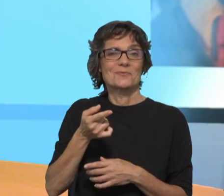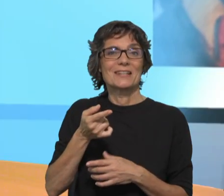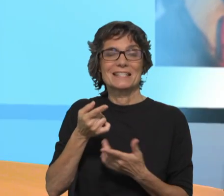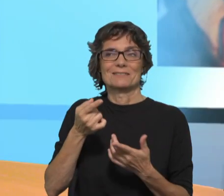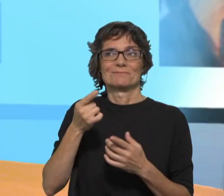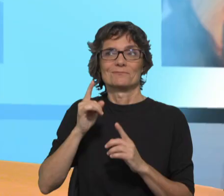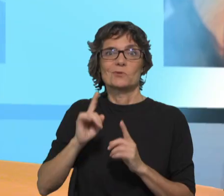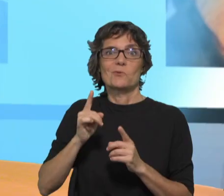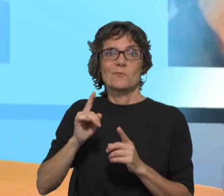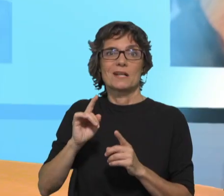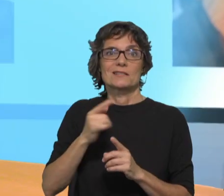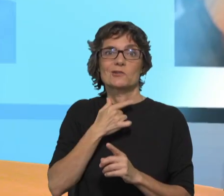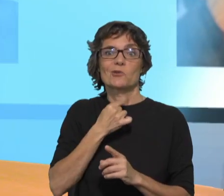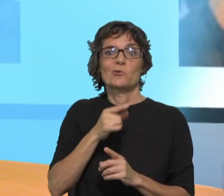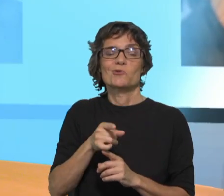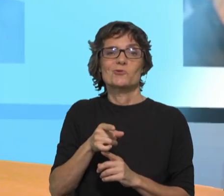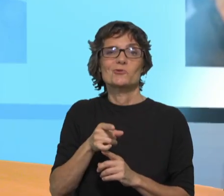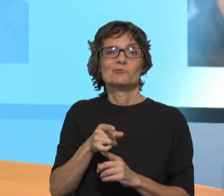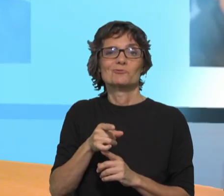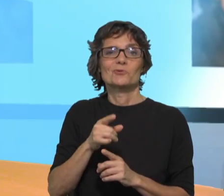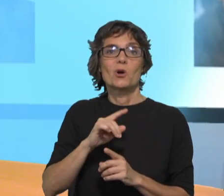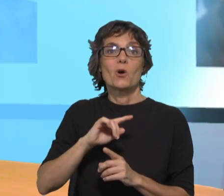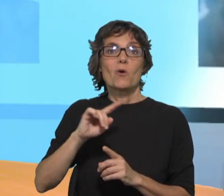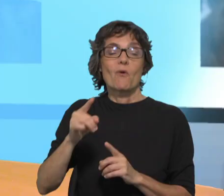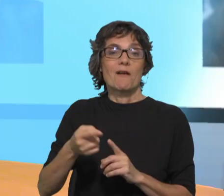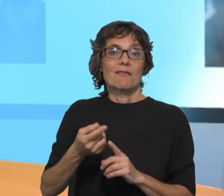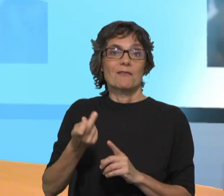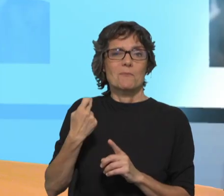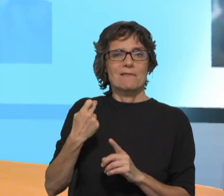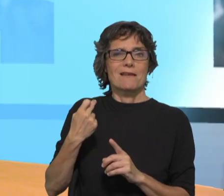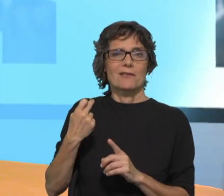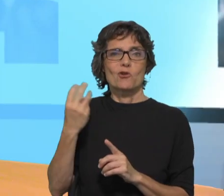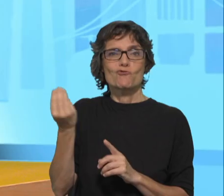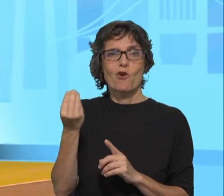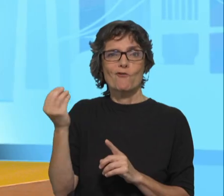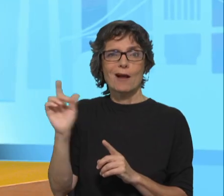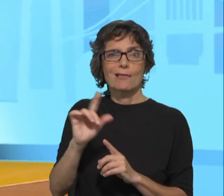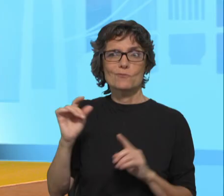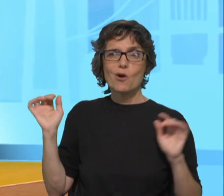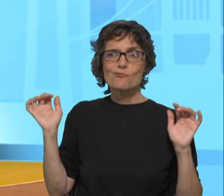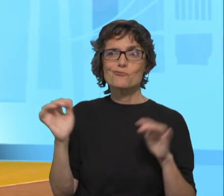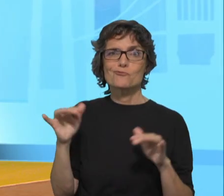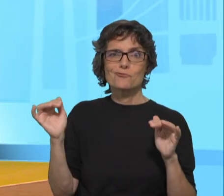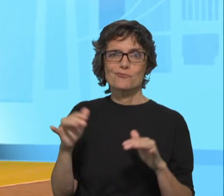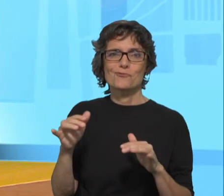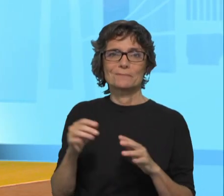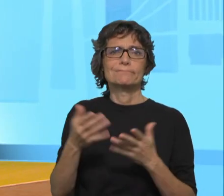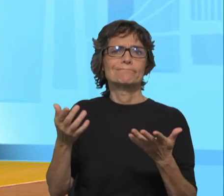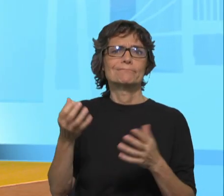desse início de agosto, não é? Que há um ano atrás reunia tantos jovens aqui em Lisboa. No